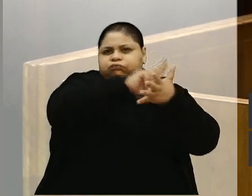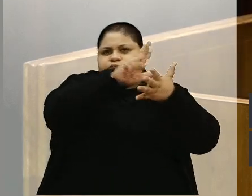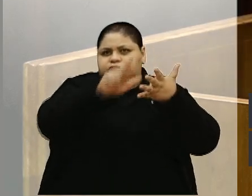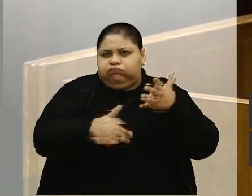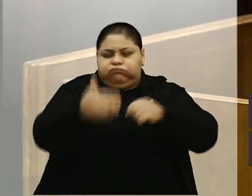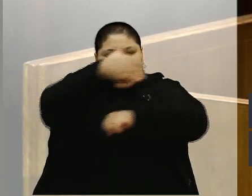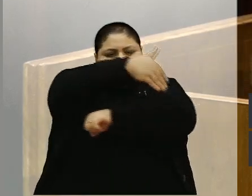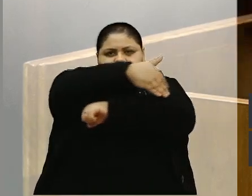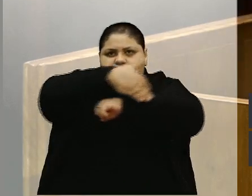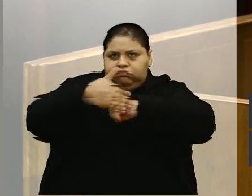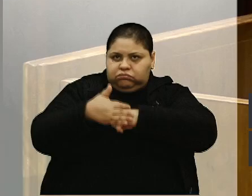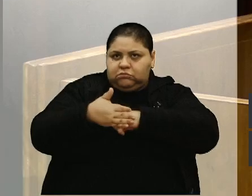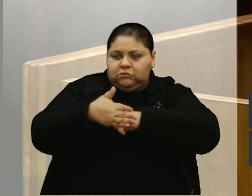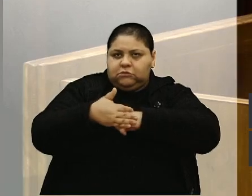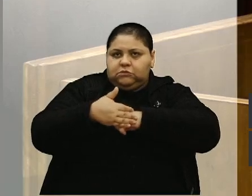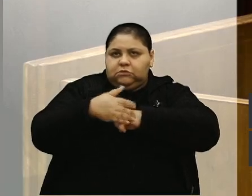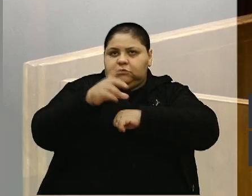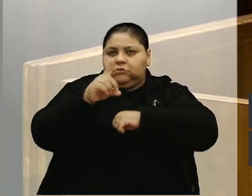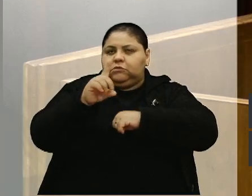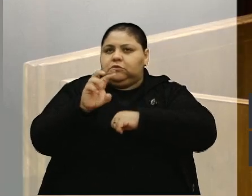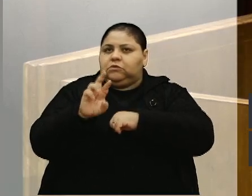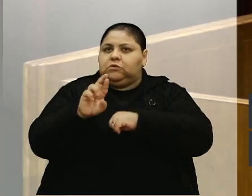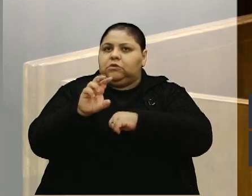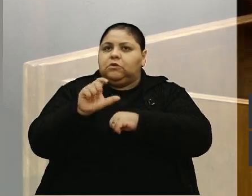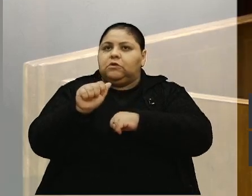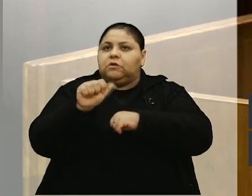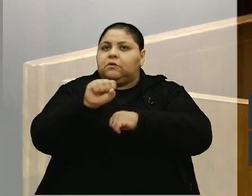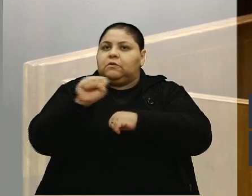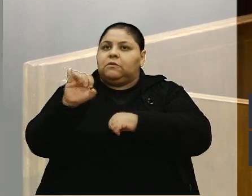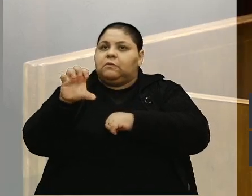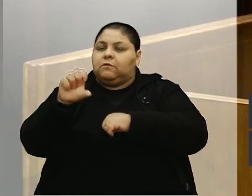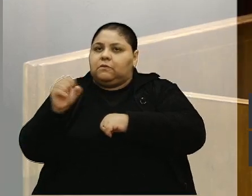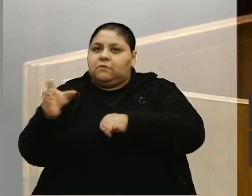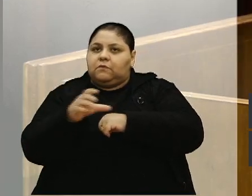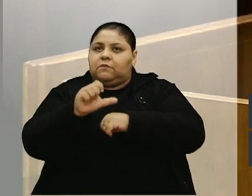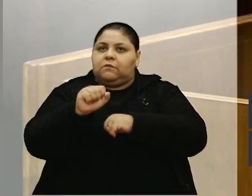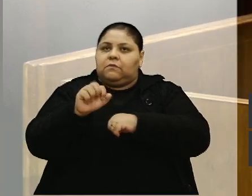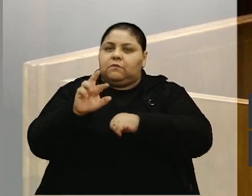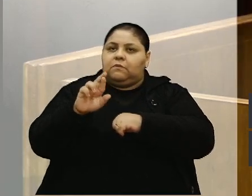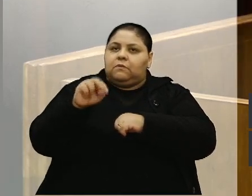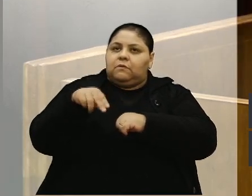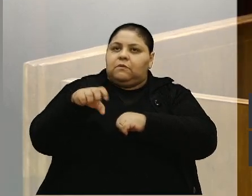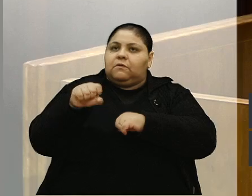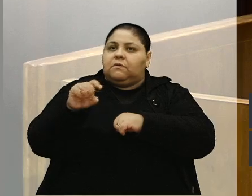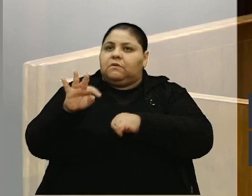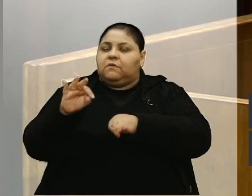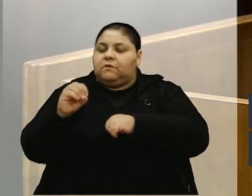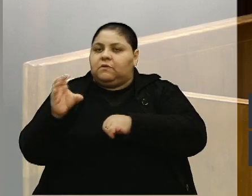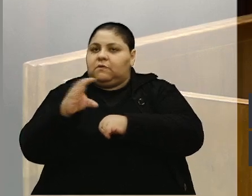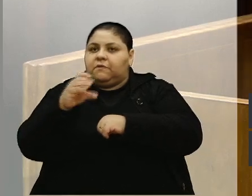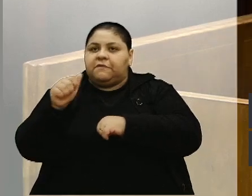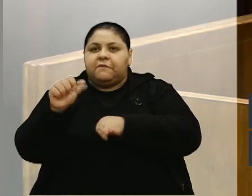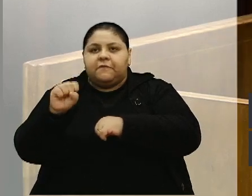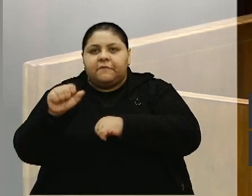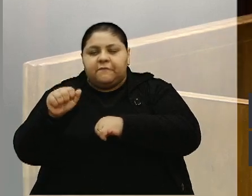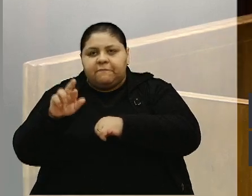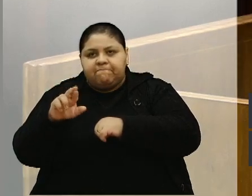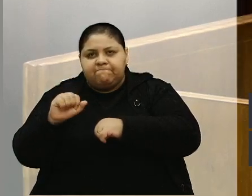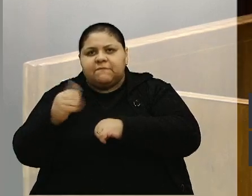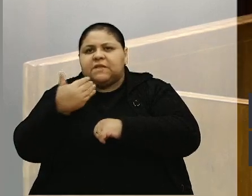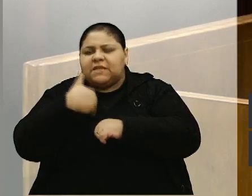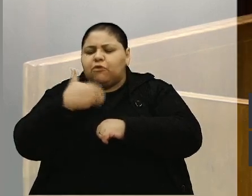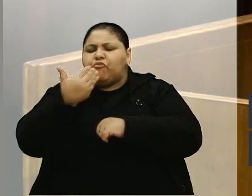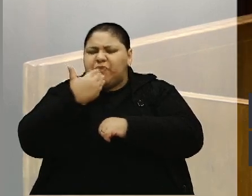Ivan Antônio Cercato, que a doutora Cisa Antônio Mariani, que a Ernesto Casara, que eu tanto pedi, que é uma das principais da